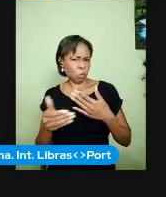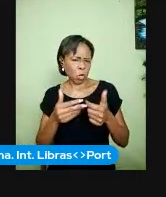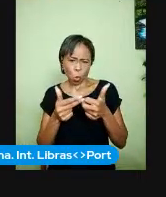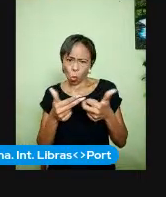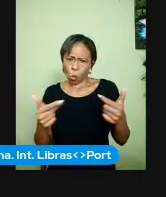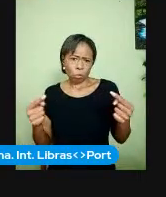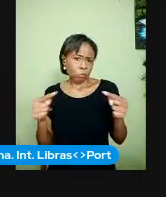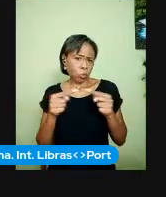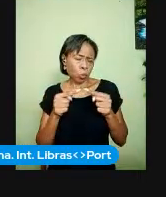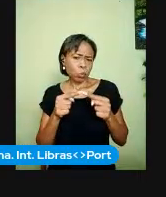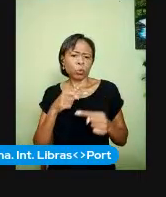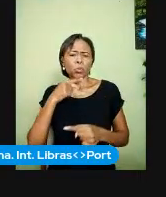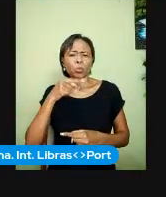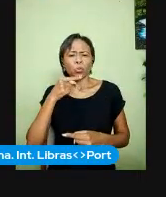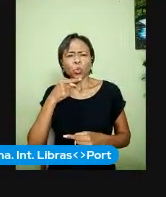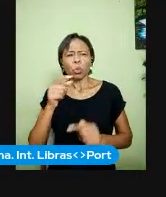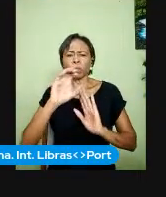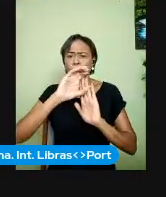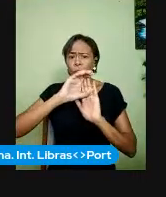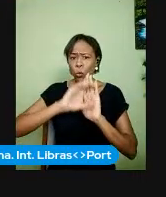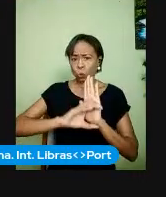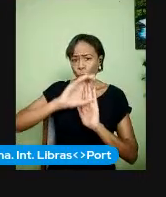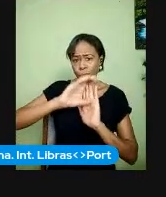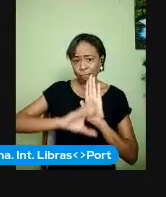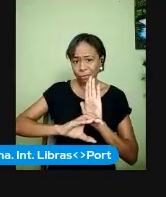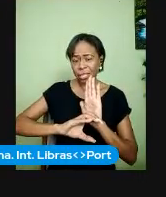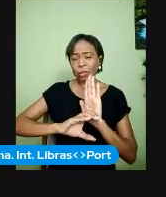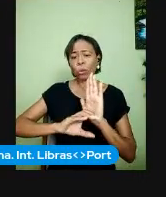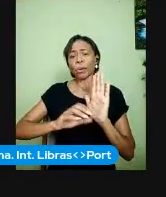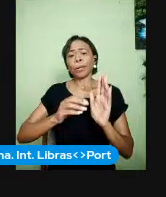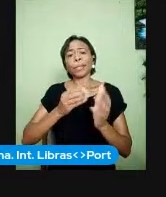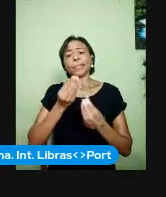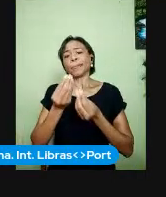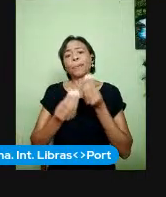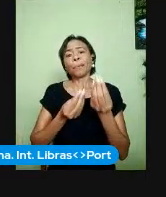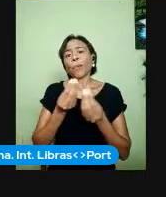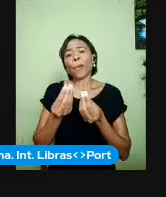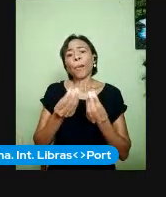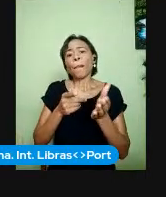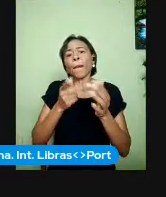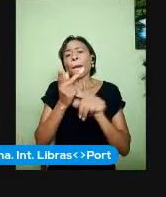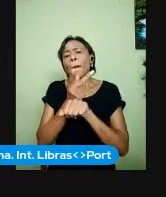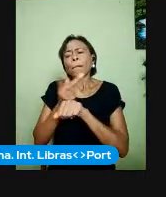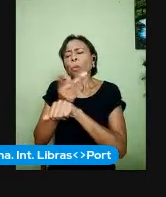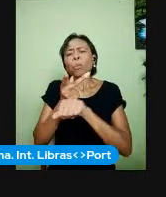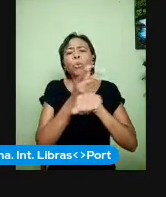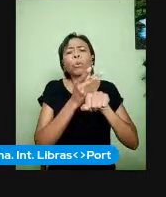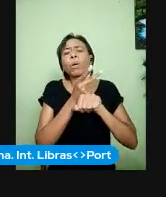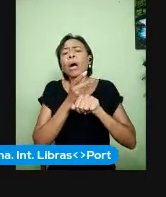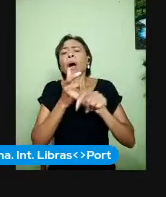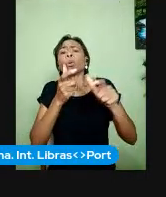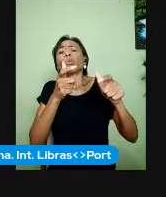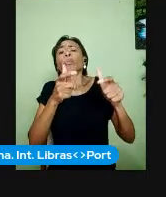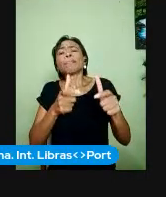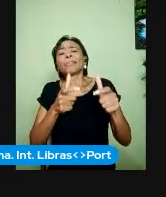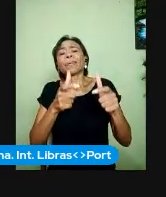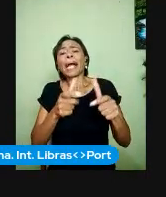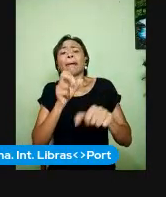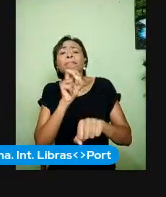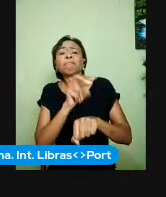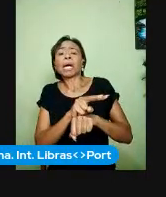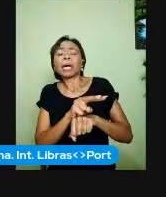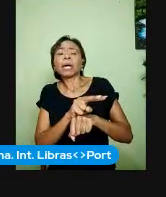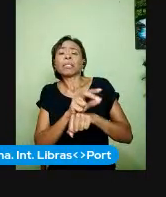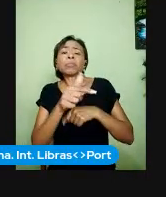dúvida de currículo, de como procurar algum local para procurar emprego ou